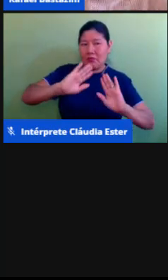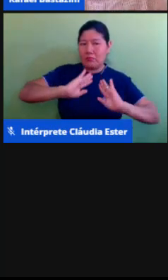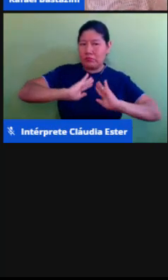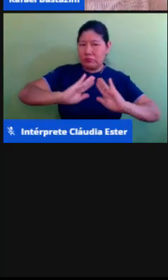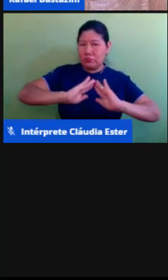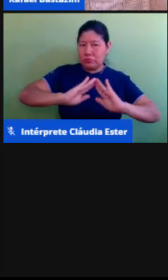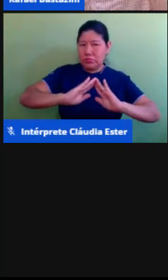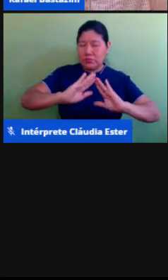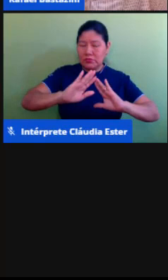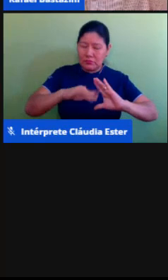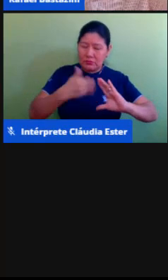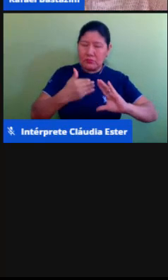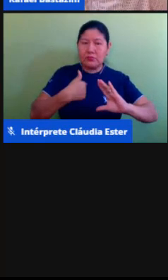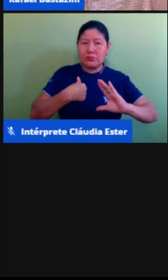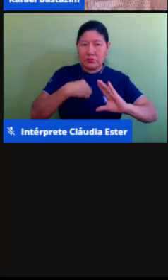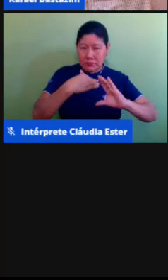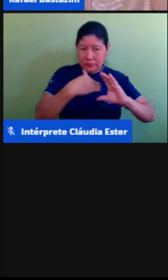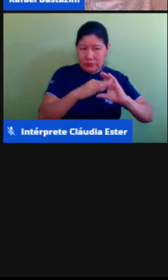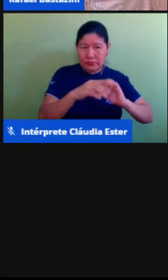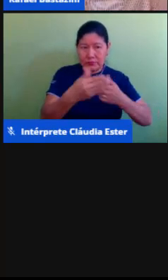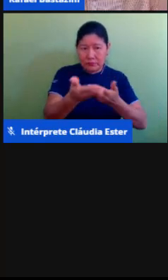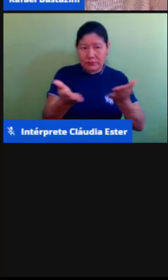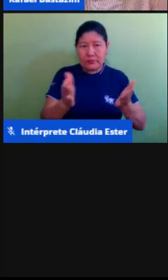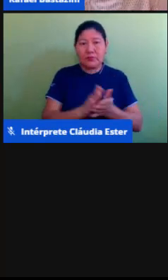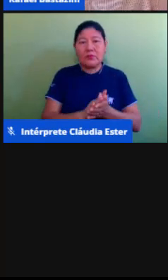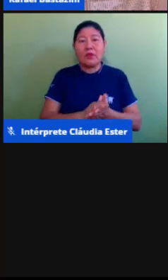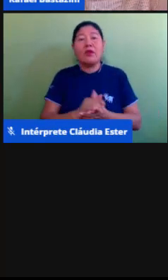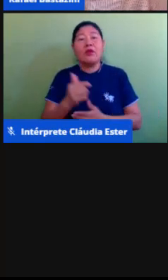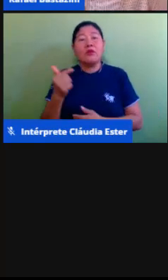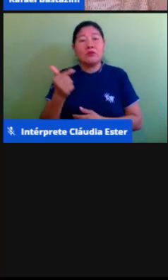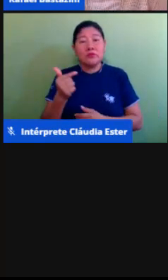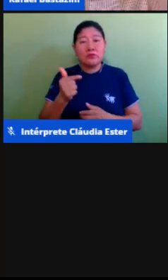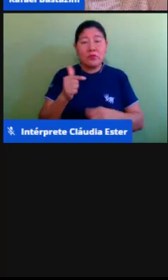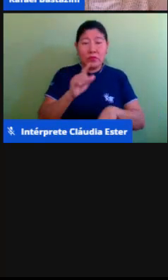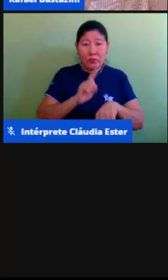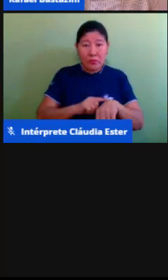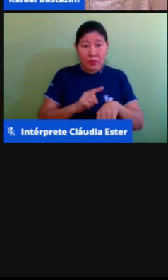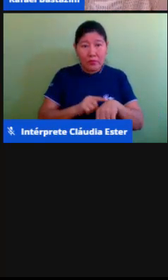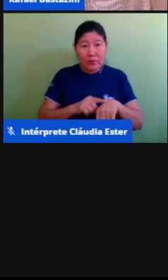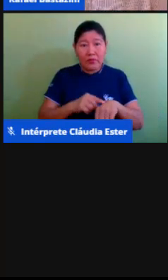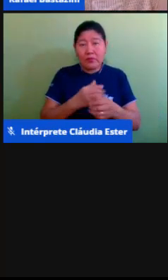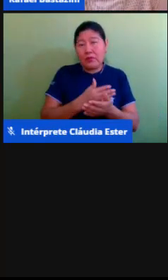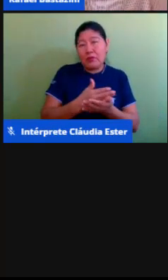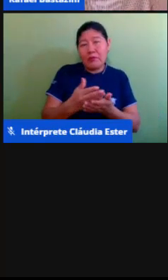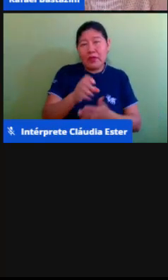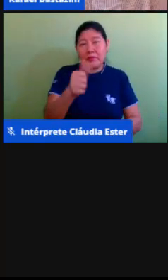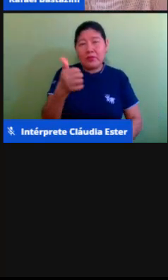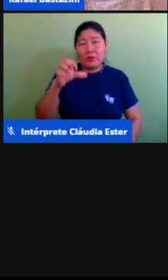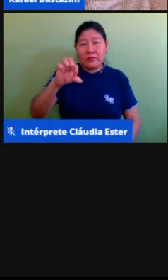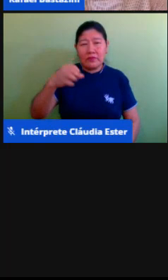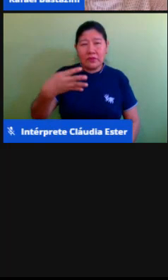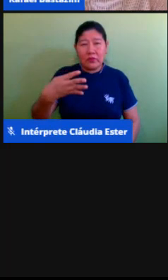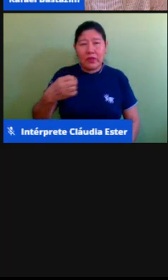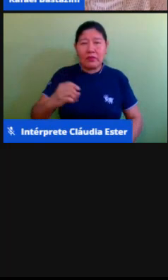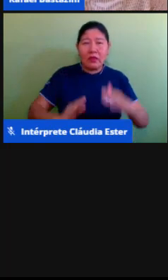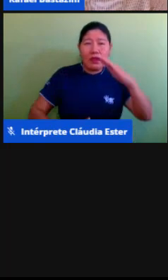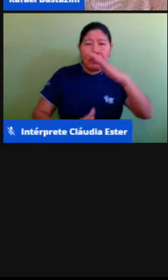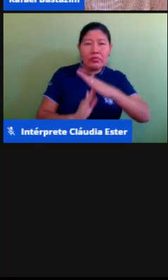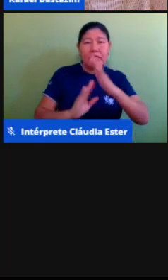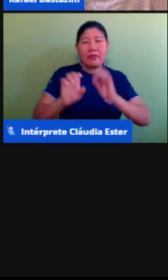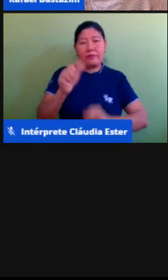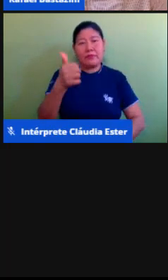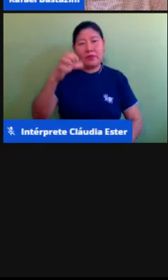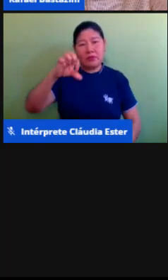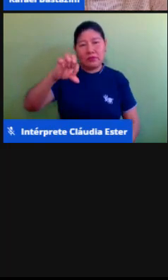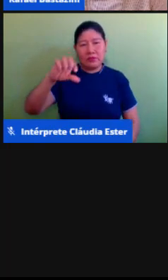tá? O segundo período diz respeito a 1940 a 1970. Nesse período, nós vamos ter uma